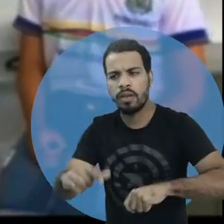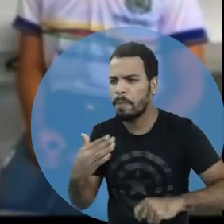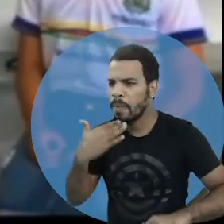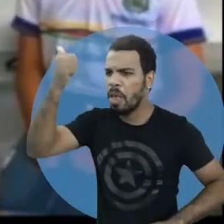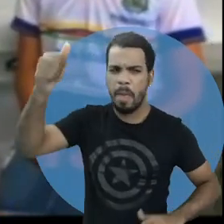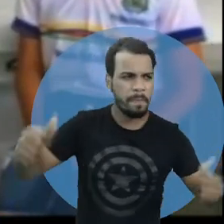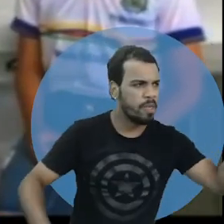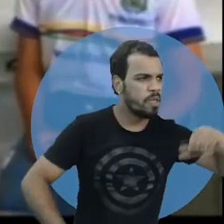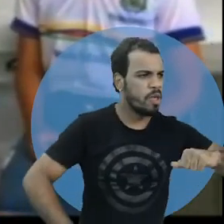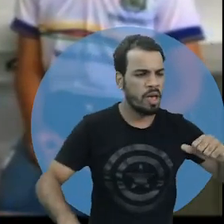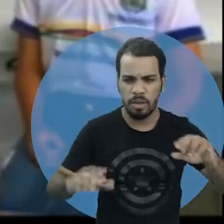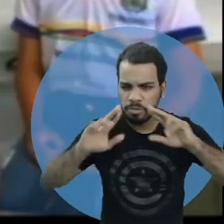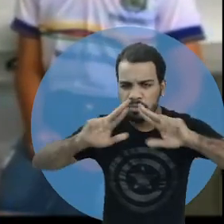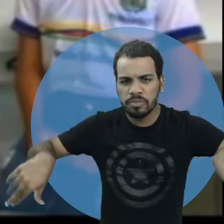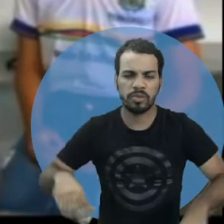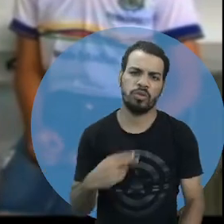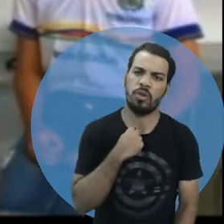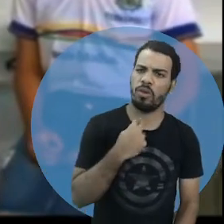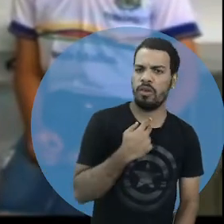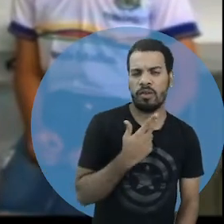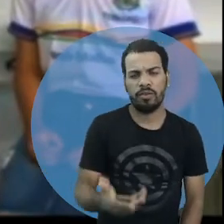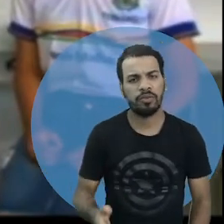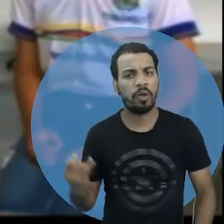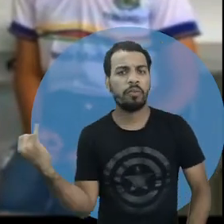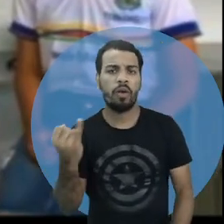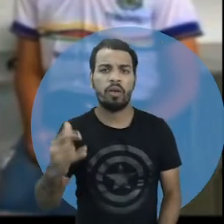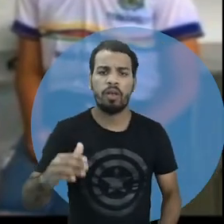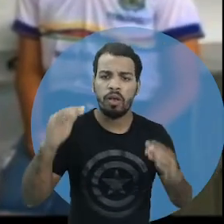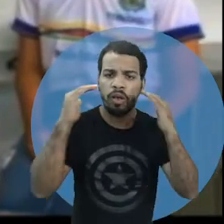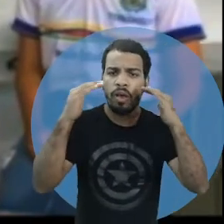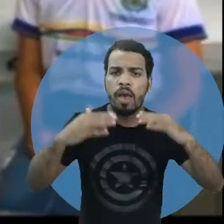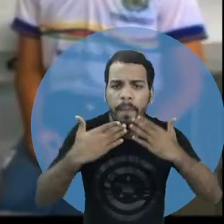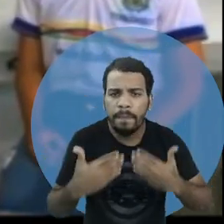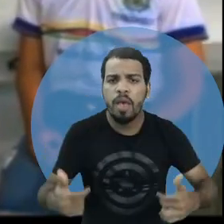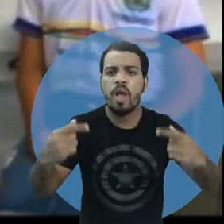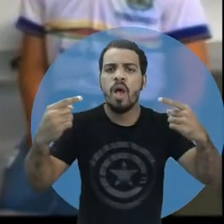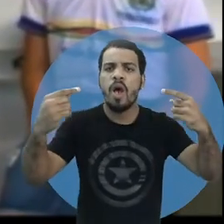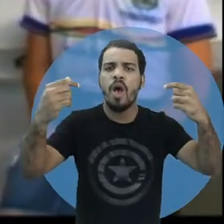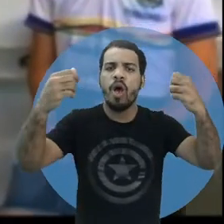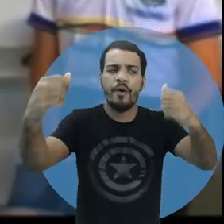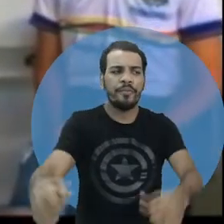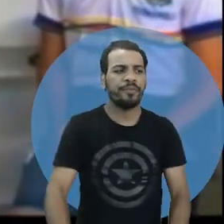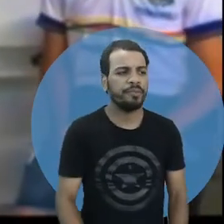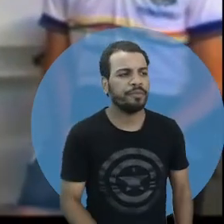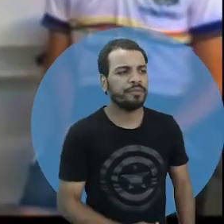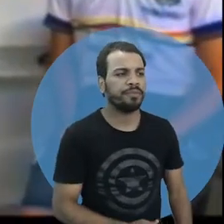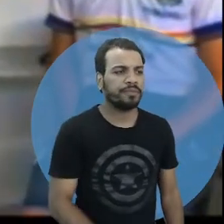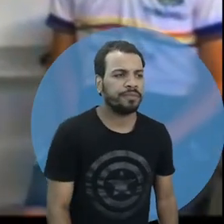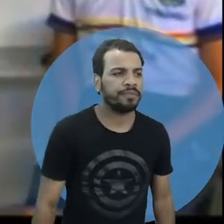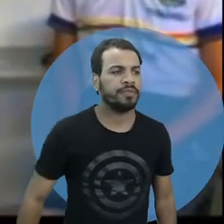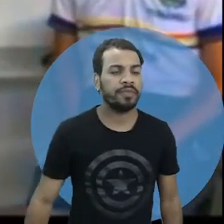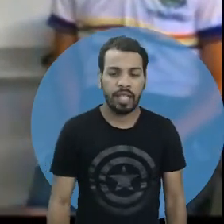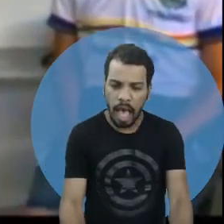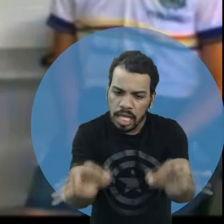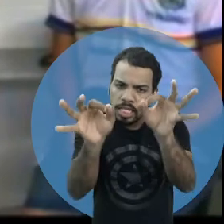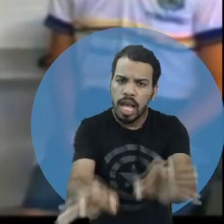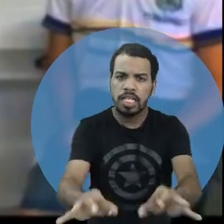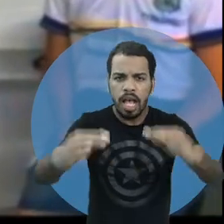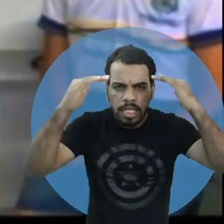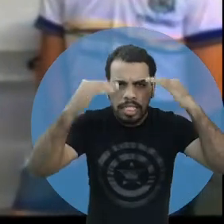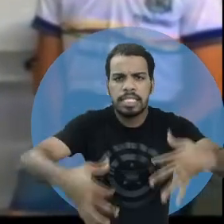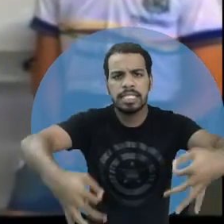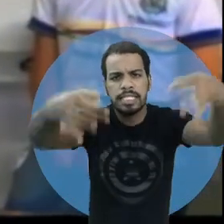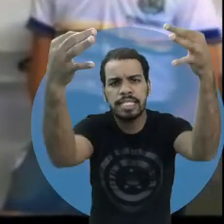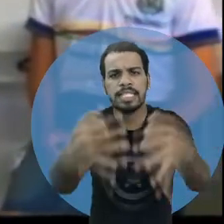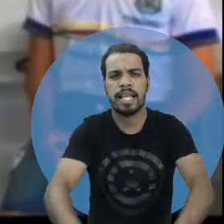pior. Na verdade, o que importa é quem te ajuda a ser melhor. Que a justiça seja